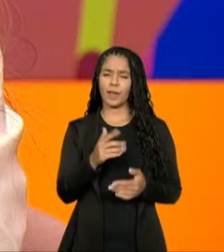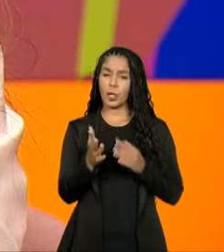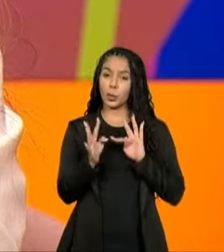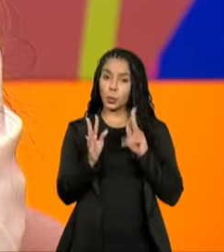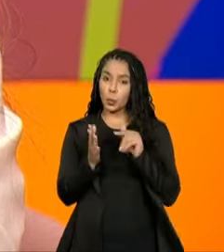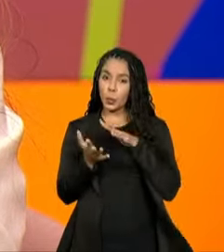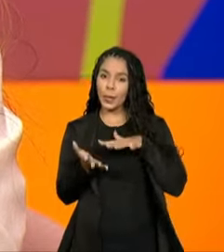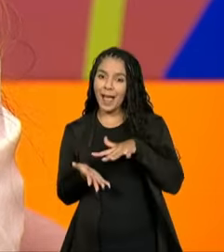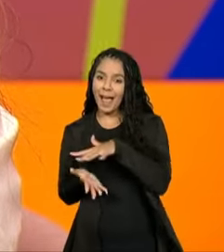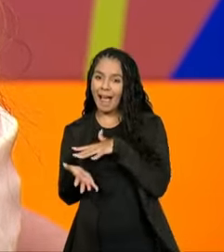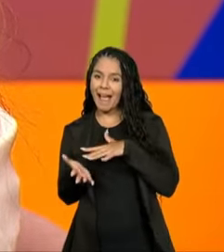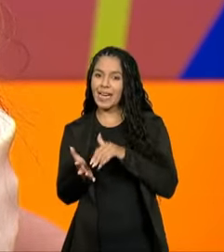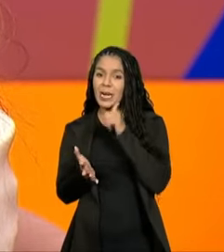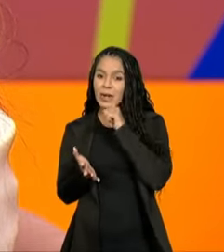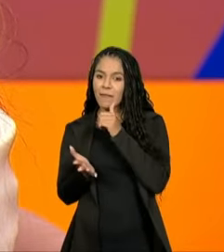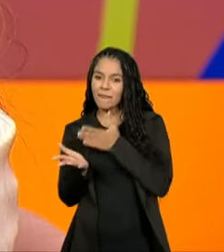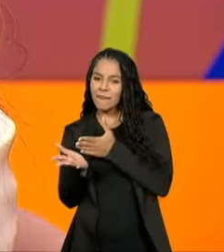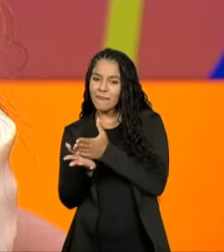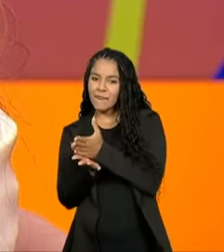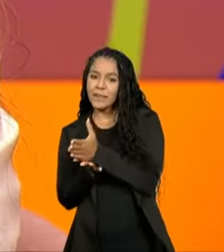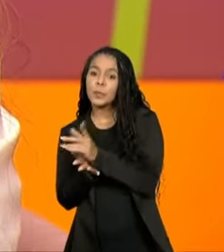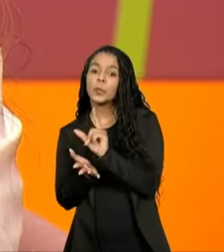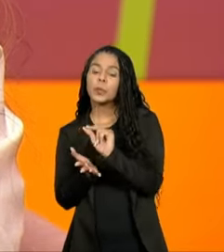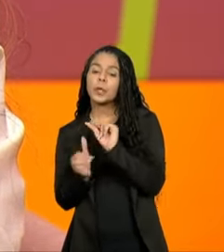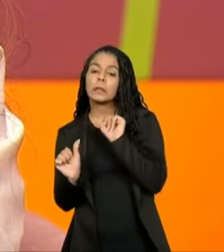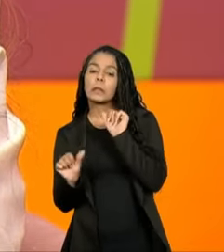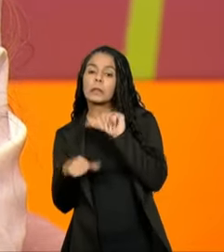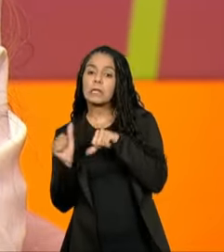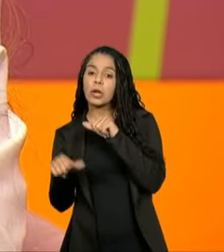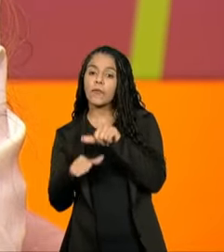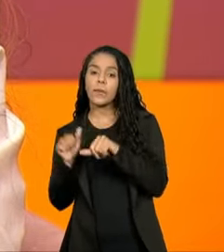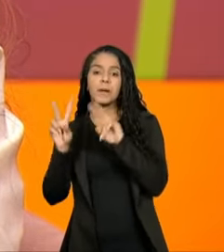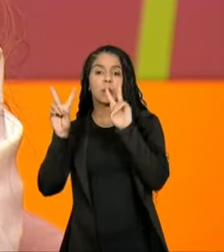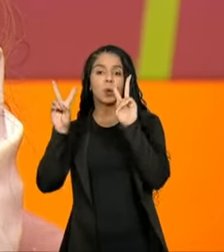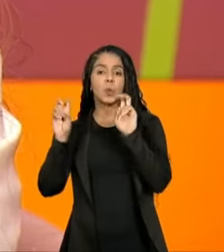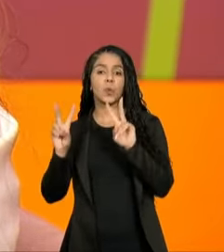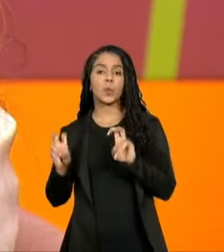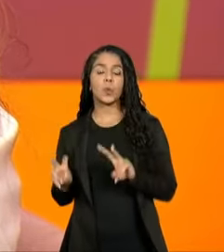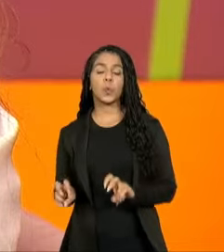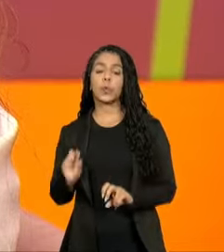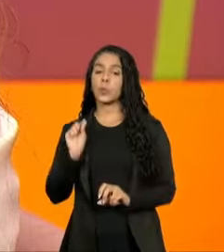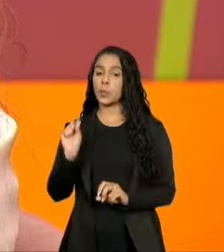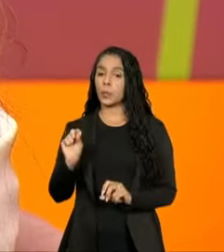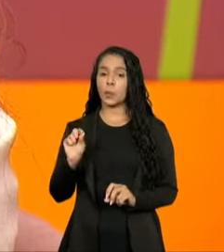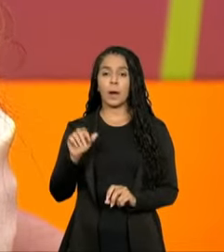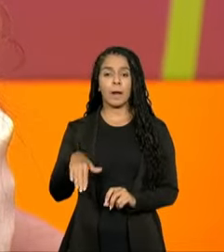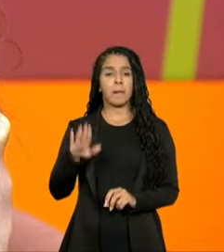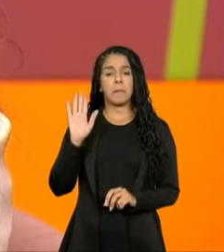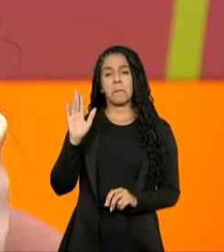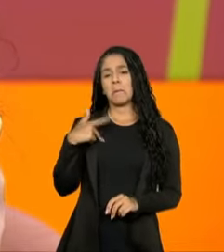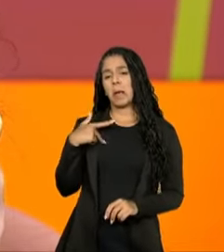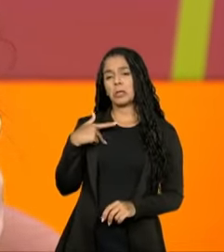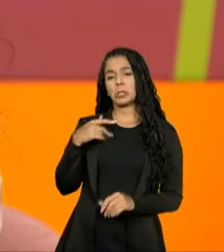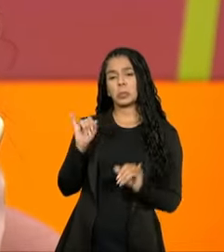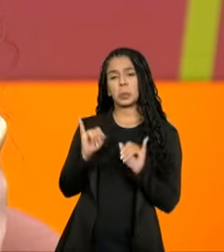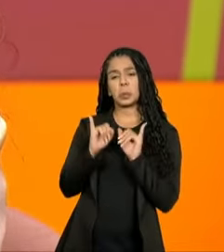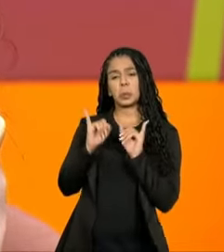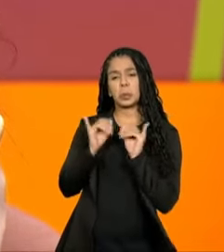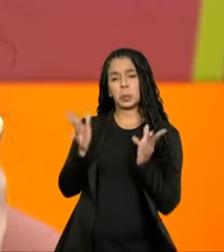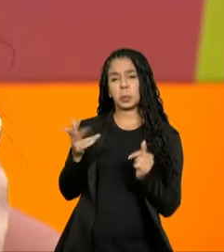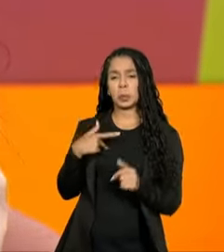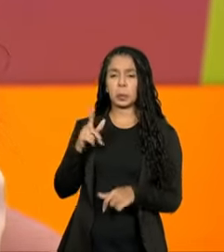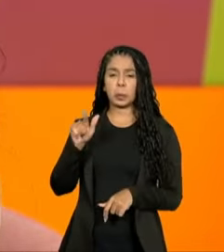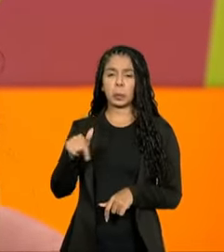do campo feminino, muitas vezes a gente acaba transformando isso em assuntos relacionados a questões mais fúteis ou que tenham ali